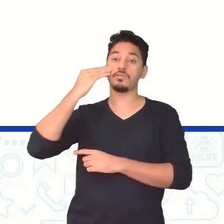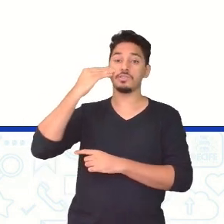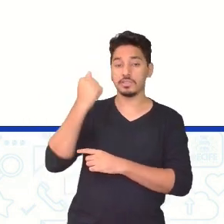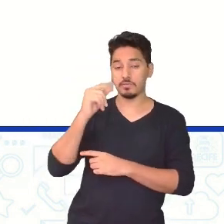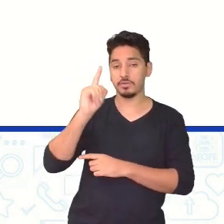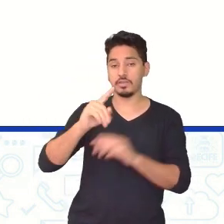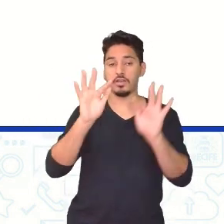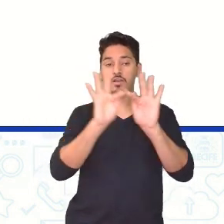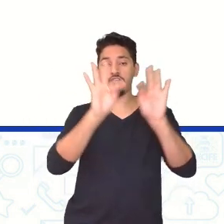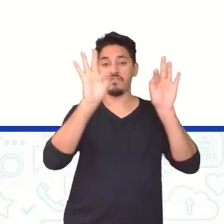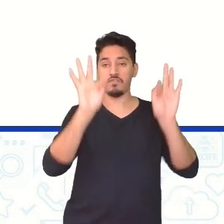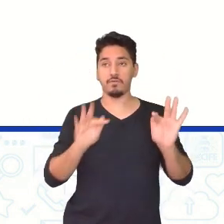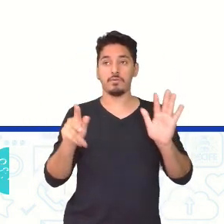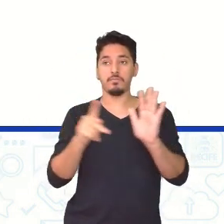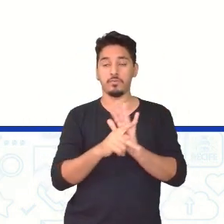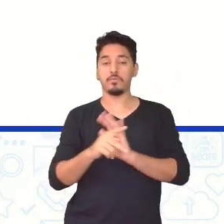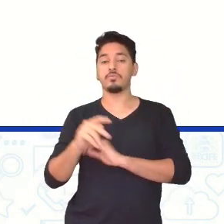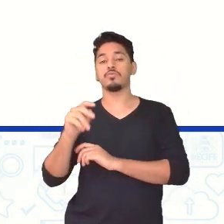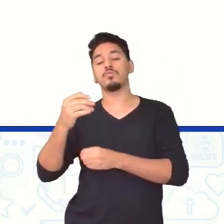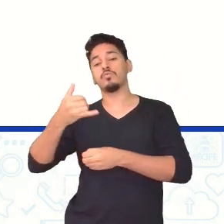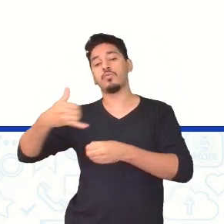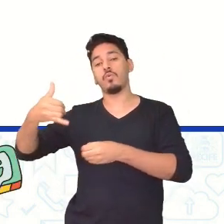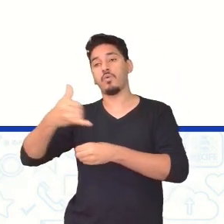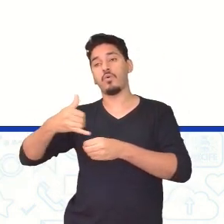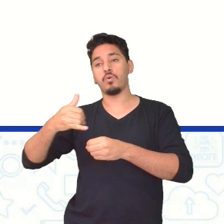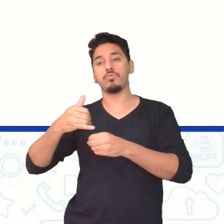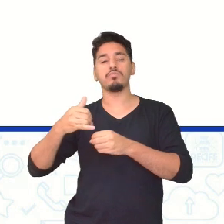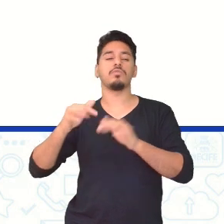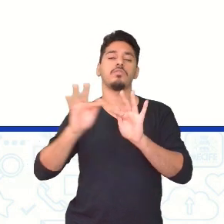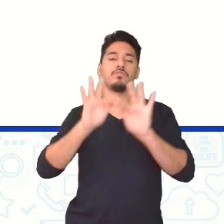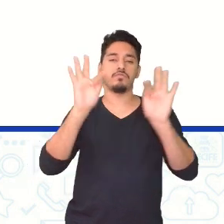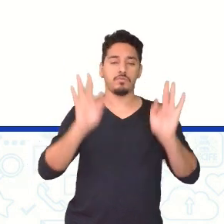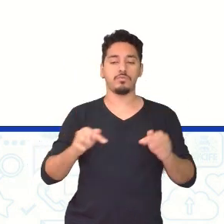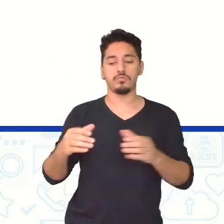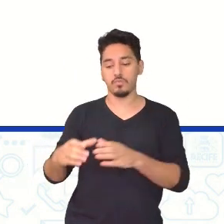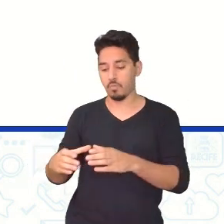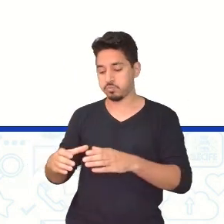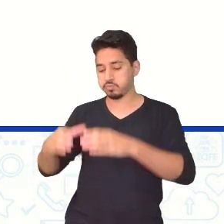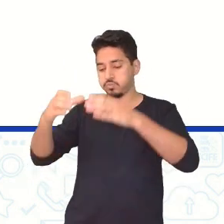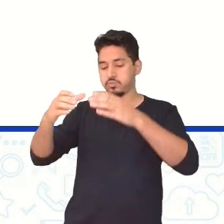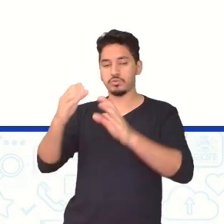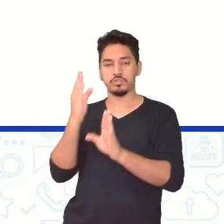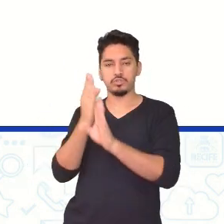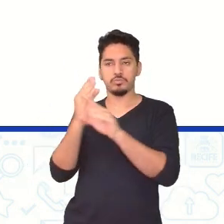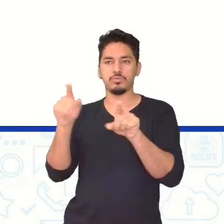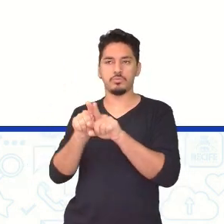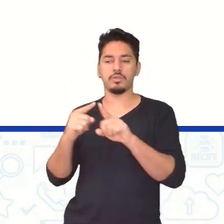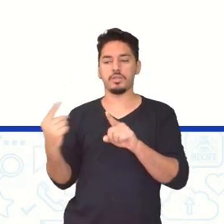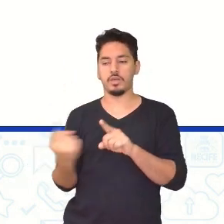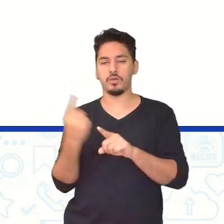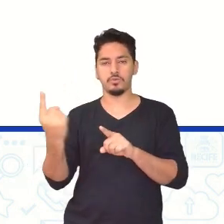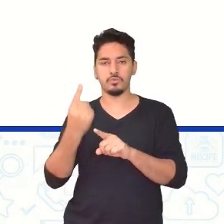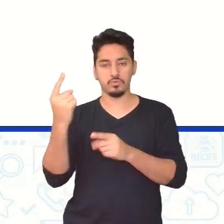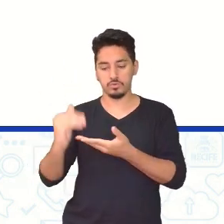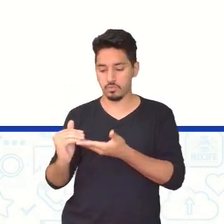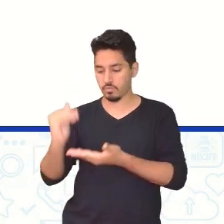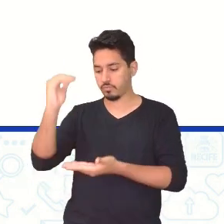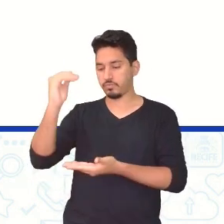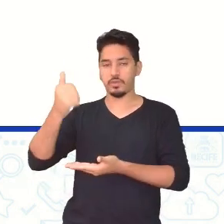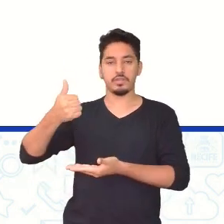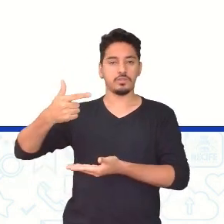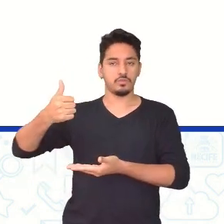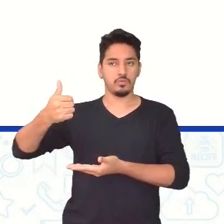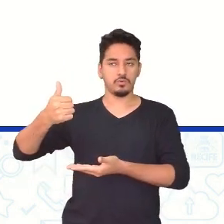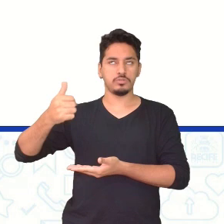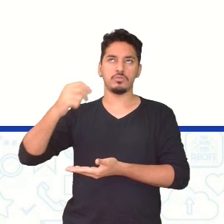a fórmula do volume do óleo é a fórmula do volume do cilindro. E a gente descobriu também que a altura do cilindro completo eram 12, então